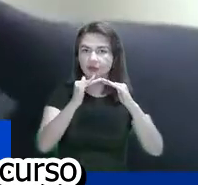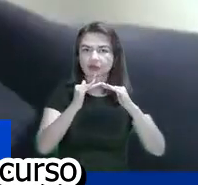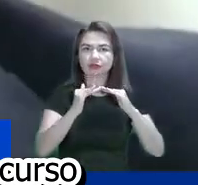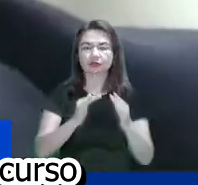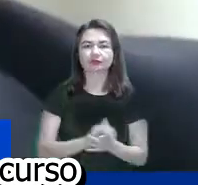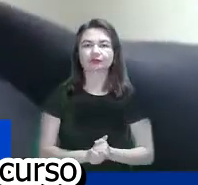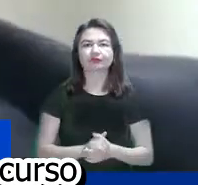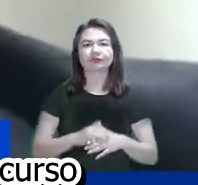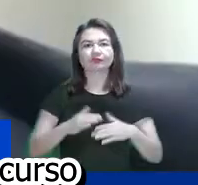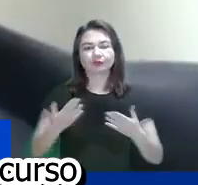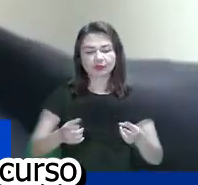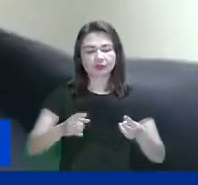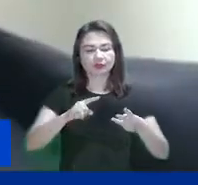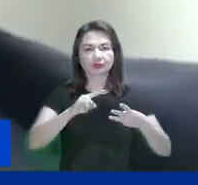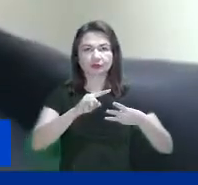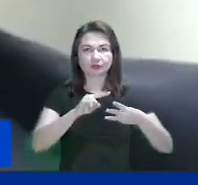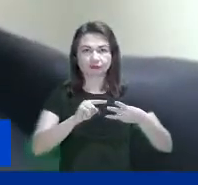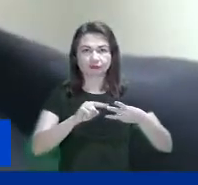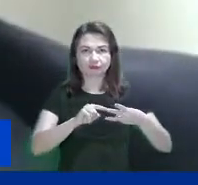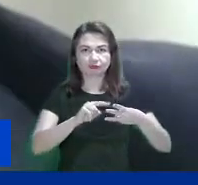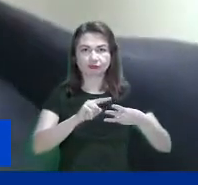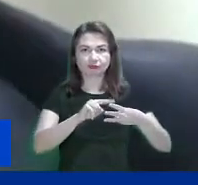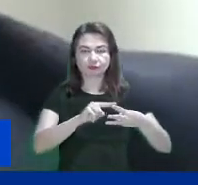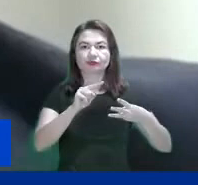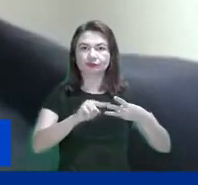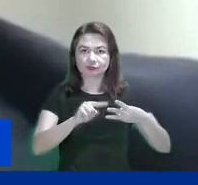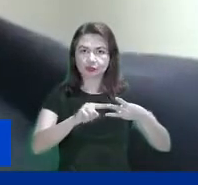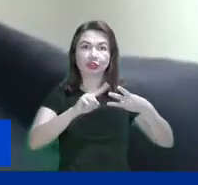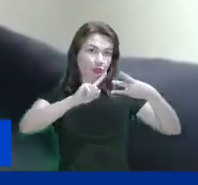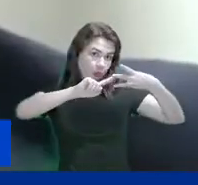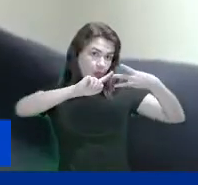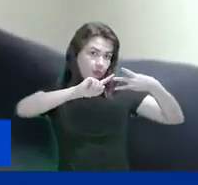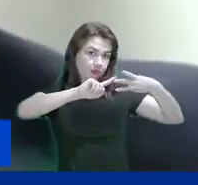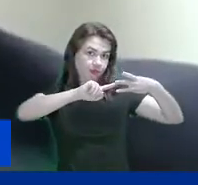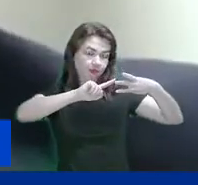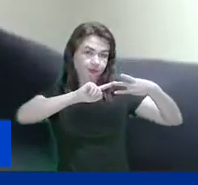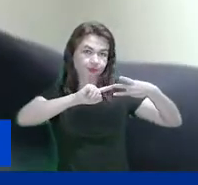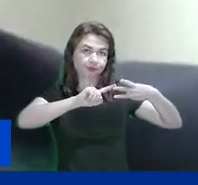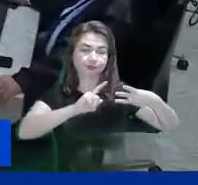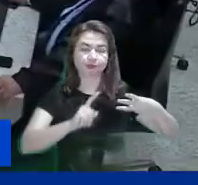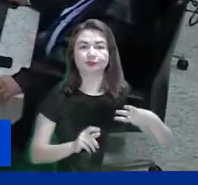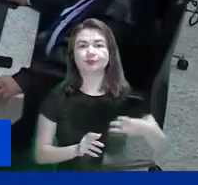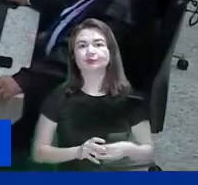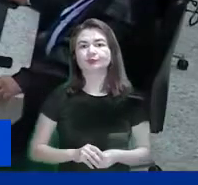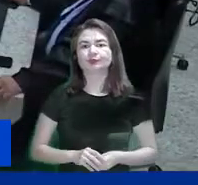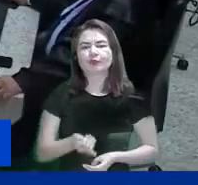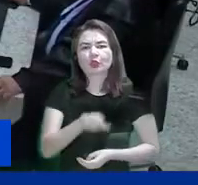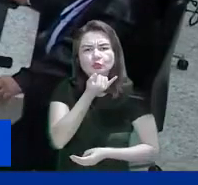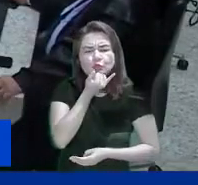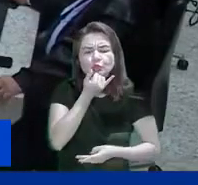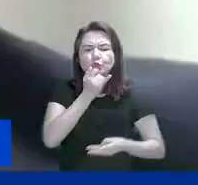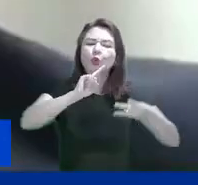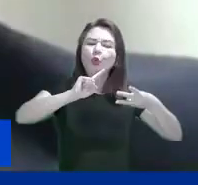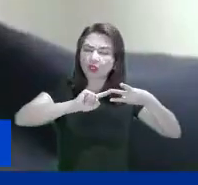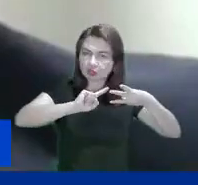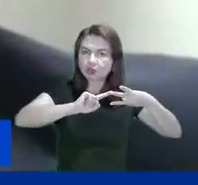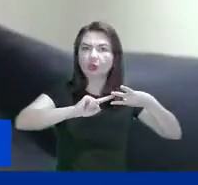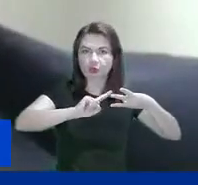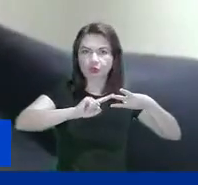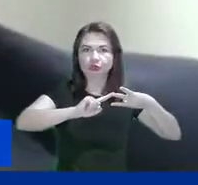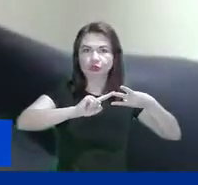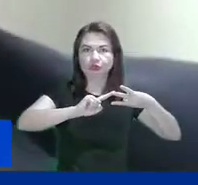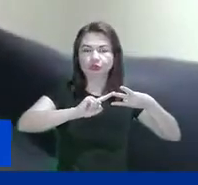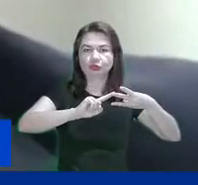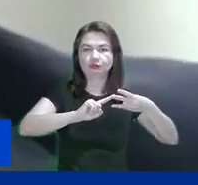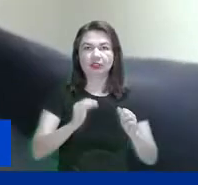de acordo, então o item 1, eu anuncio o Foco no resultado do item 1, desembargador TRE Item João dois, Lages, item presidente dois. do TRE. Perdão, item 2 da pauta.